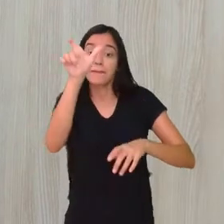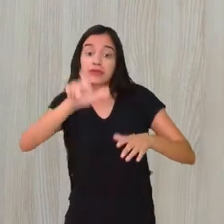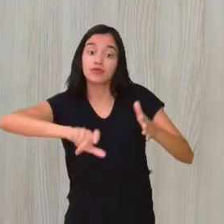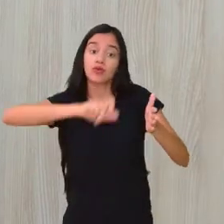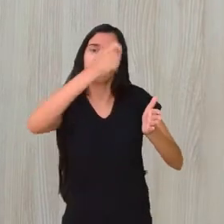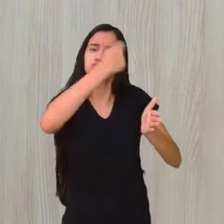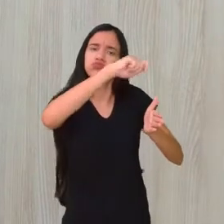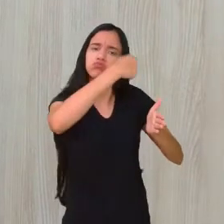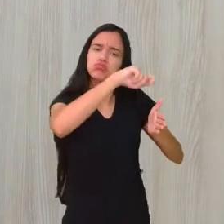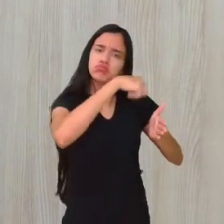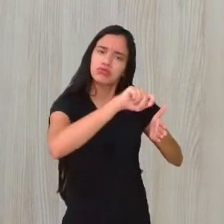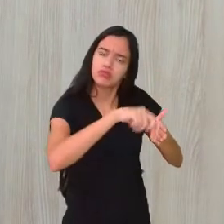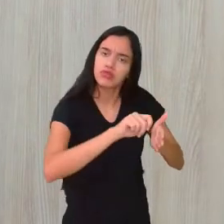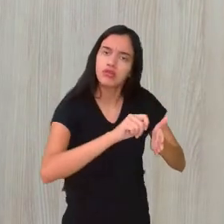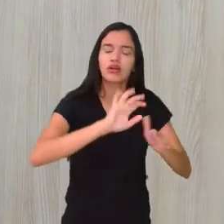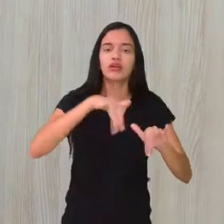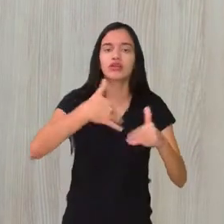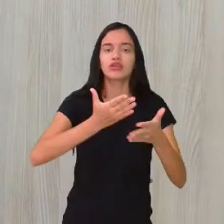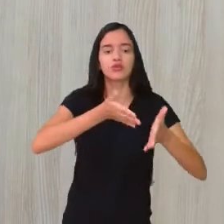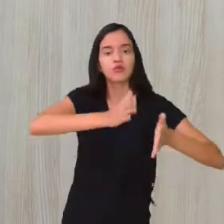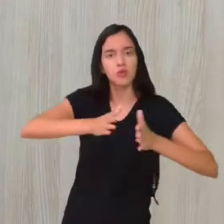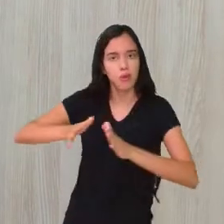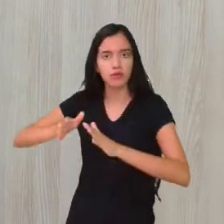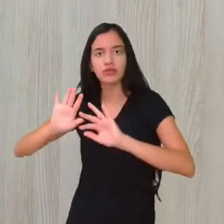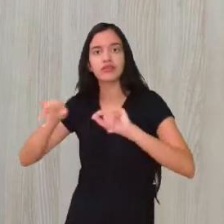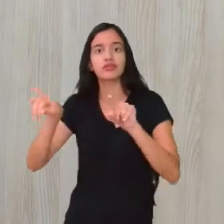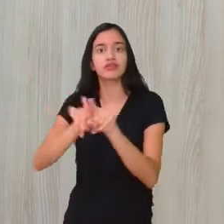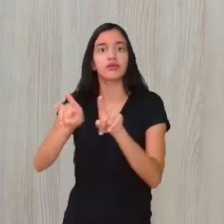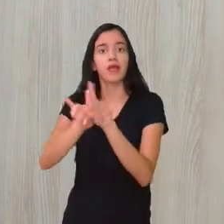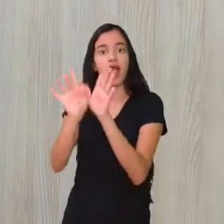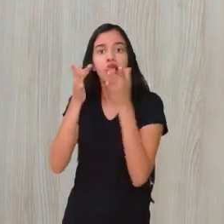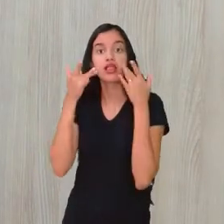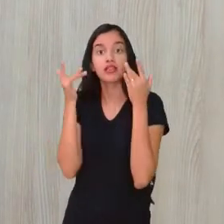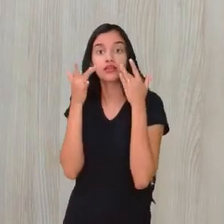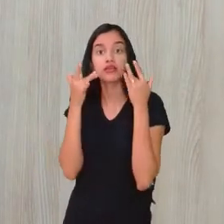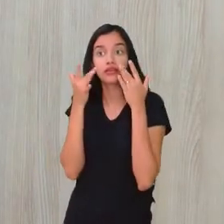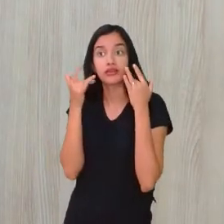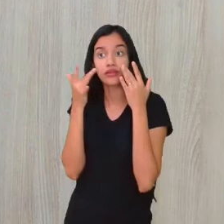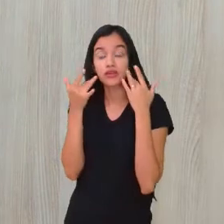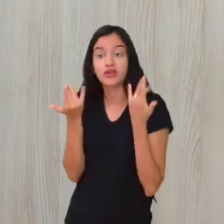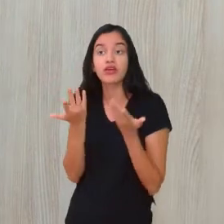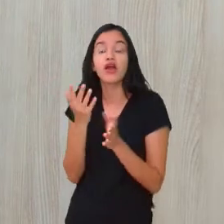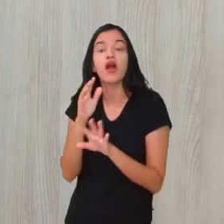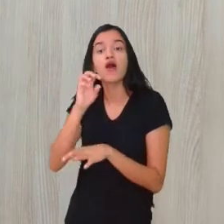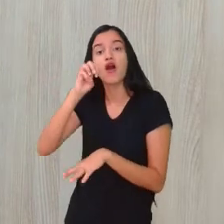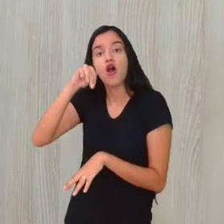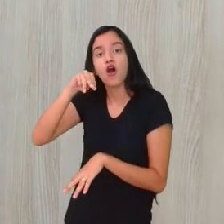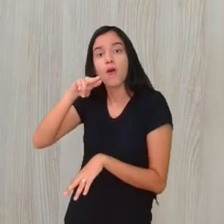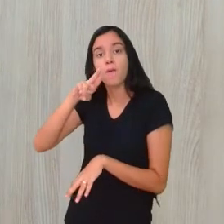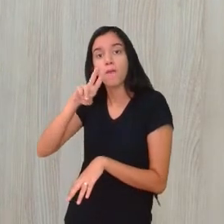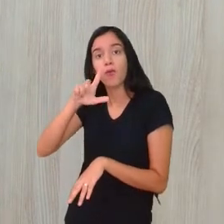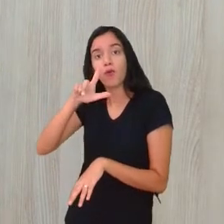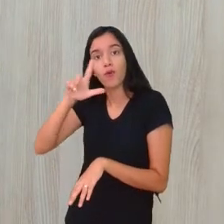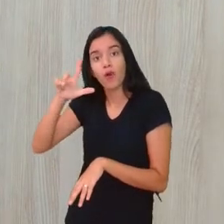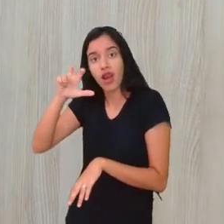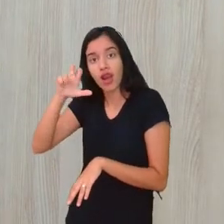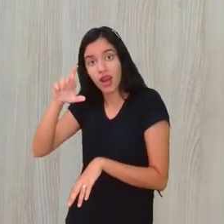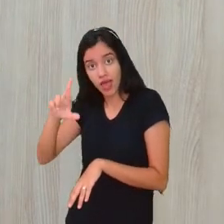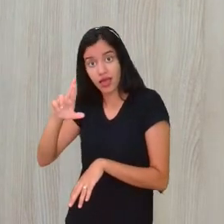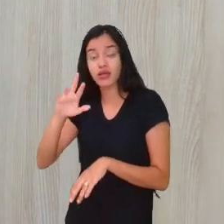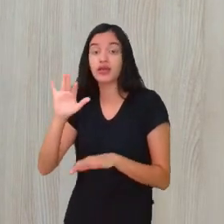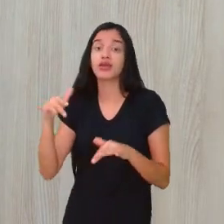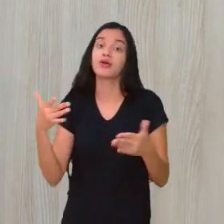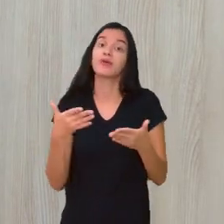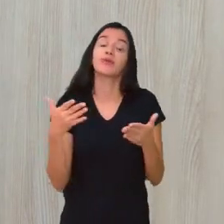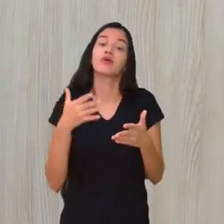que encenou dentro desse processo e levou para o teatro, né, foi Molière. Molière, na França. Pois é. Porque ela ganhou o mundo,